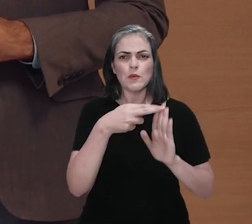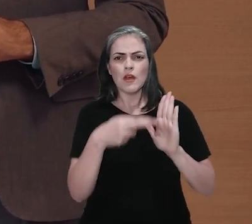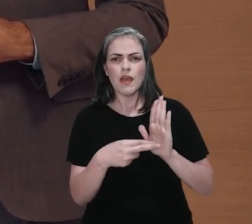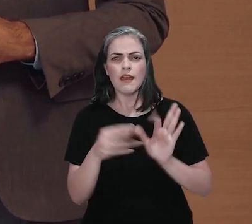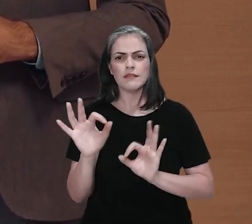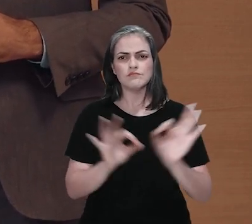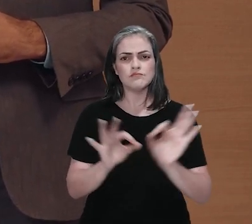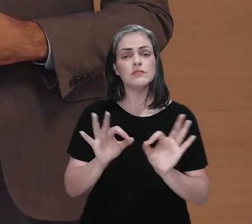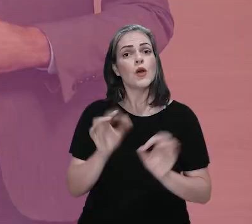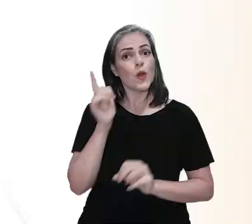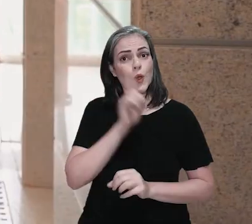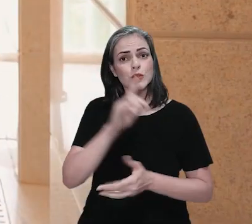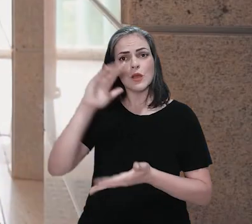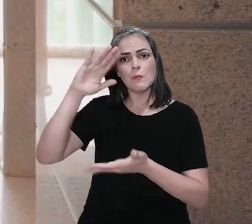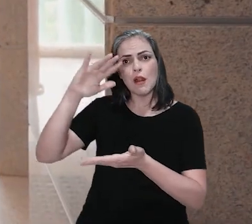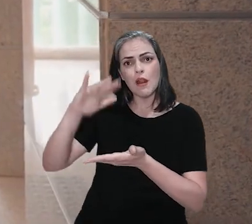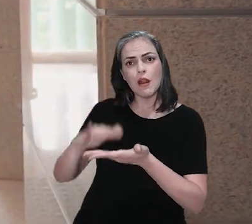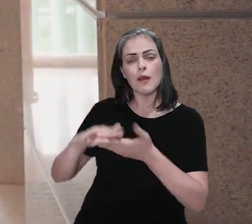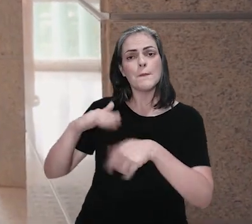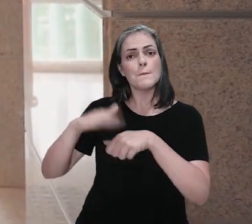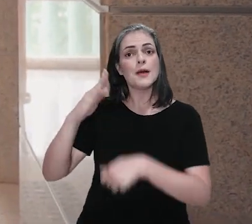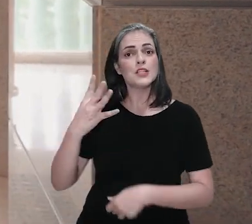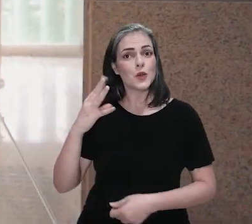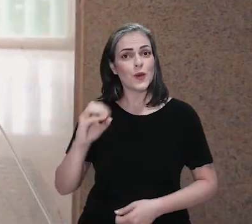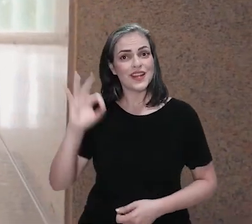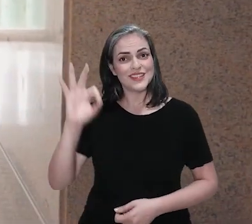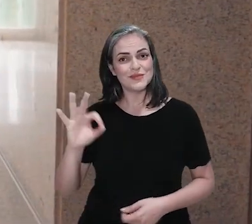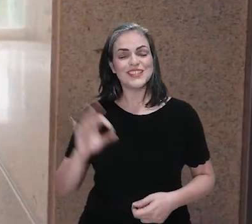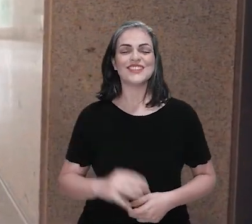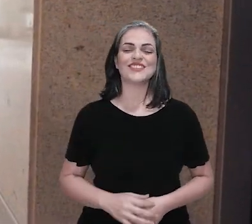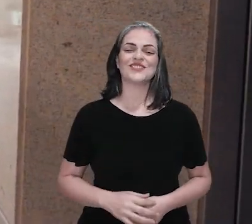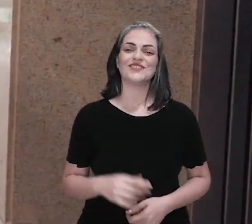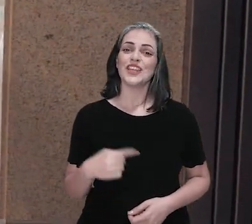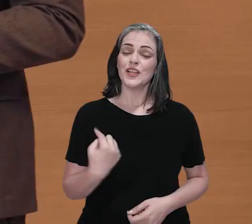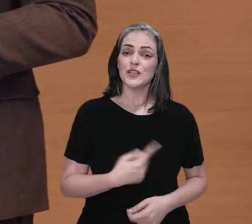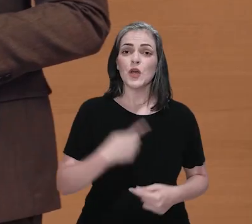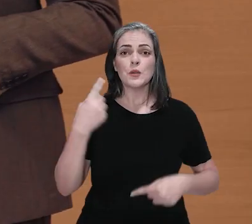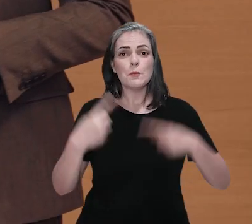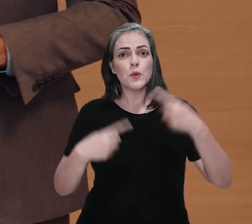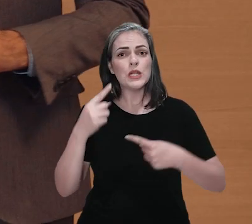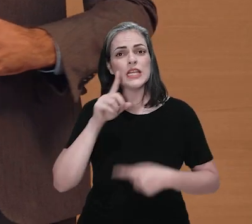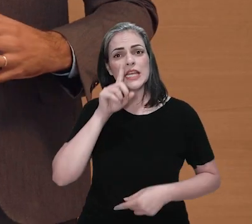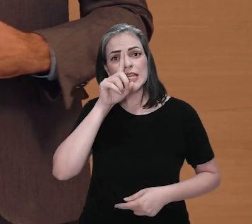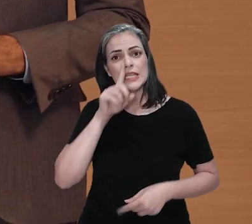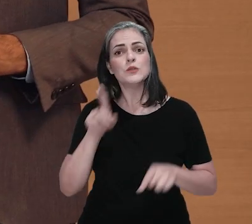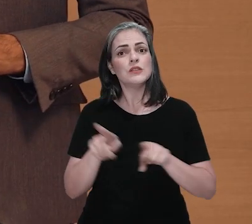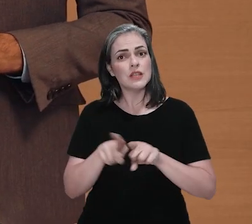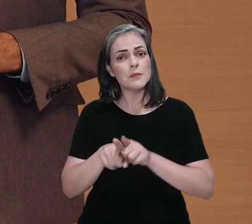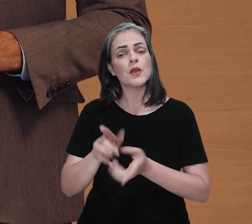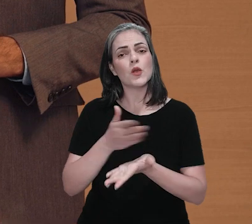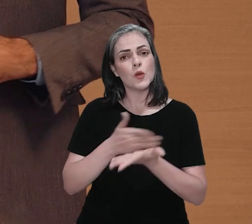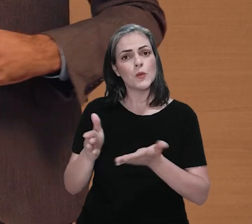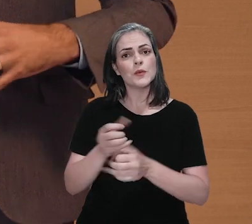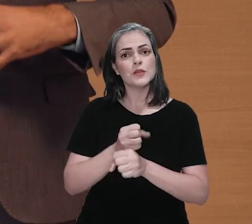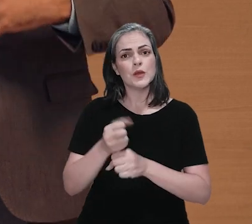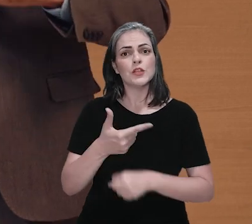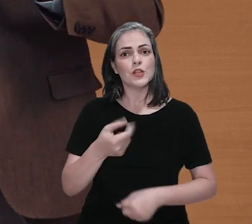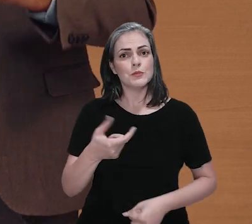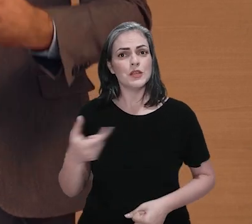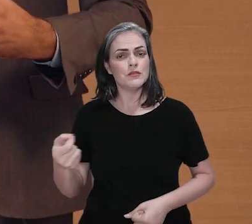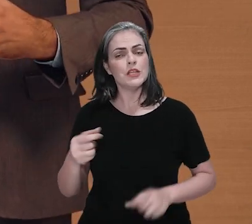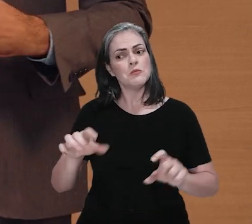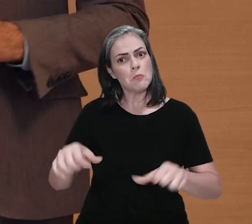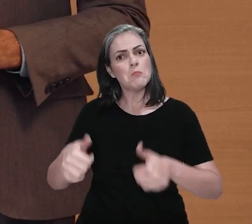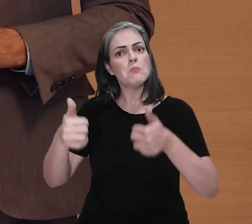nossas normas, nós conseguimos reduzir em mais de 40%. Destaco também a nossa política de riscos, que nós implementamos em 2020,